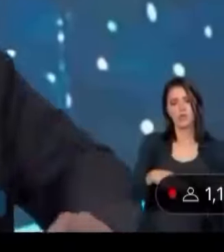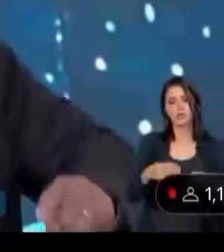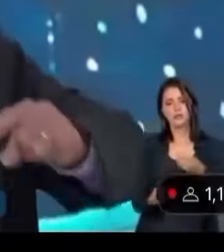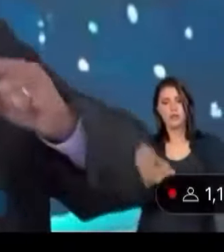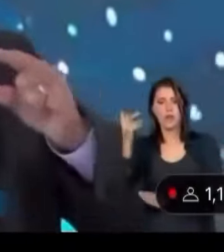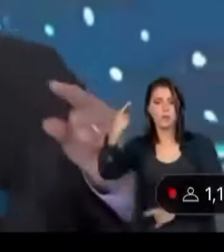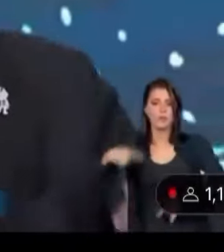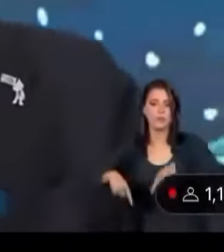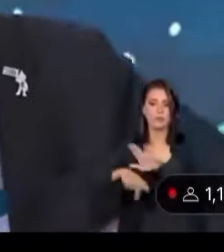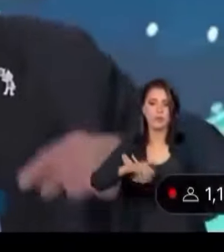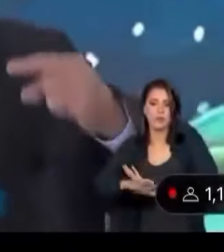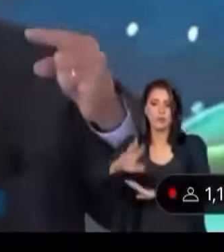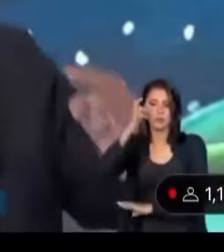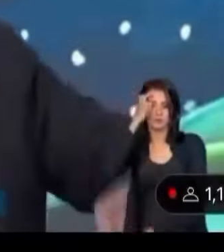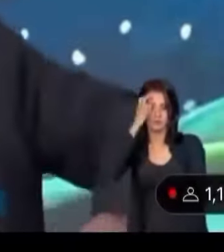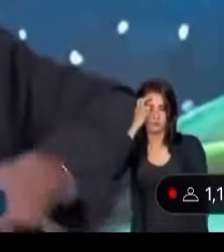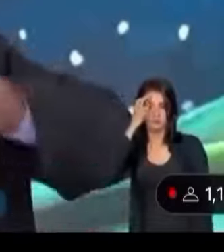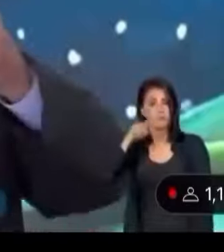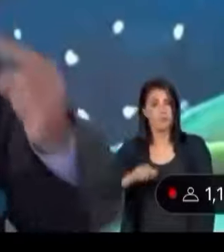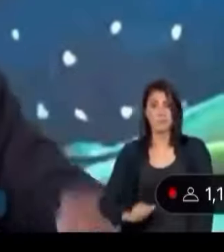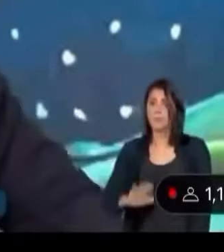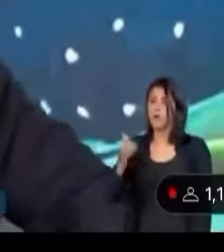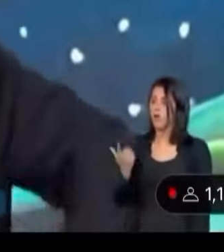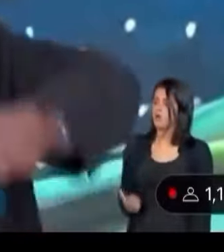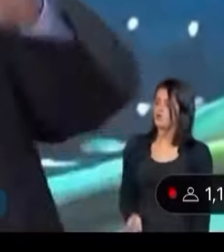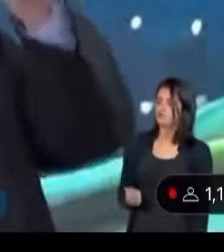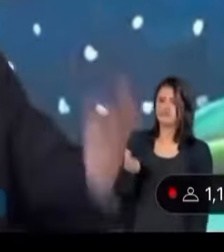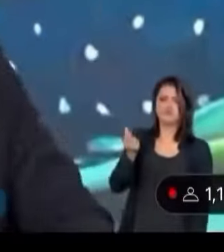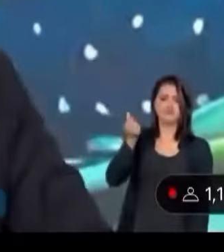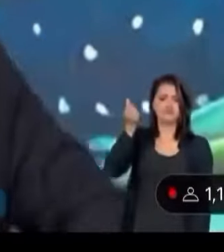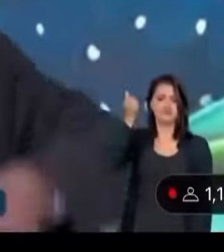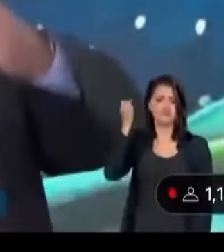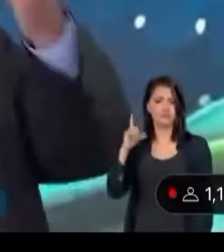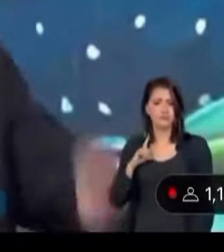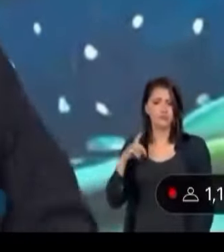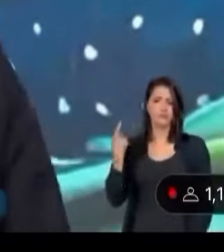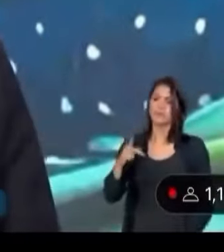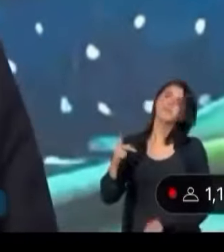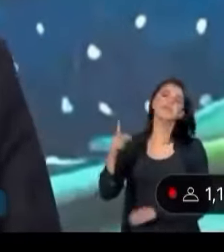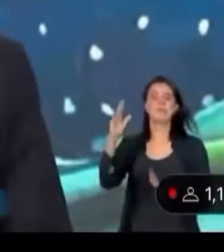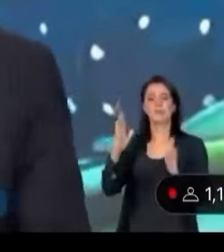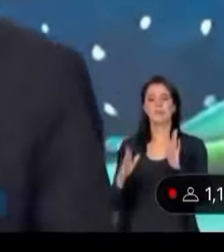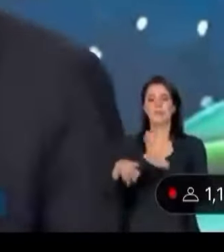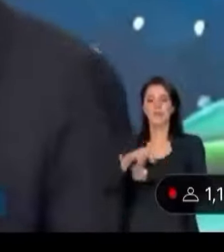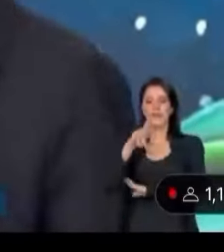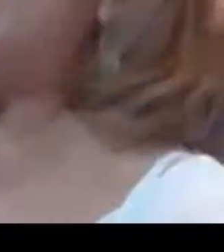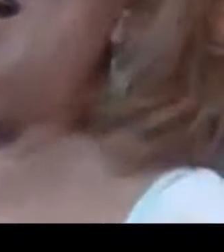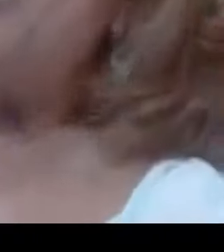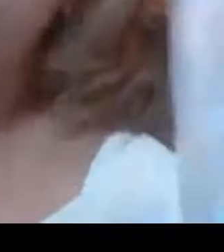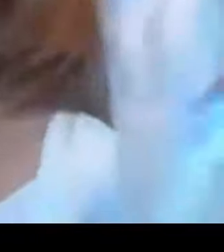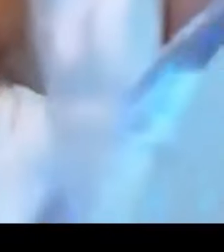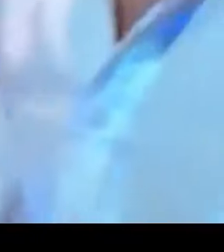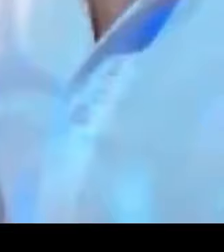É a maior quantidade em dinheiro da história da cultura nesse país